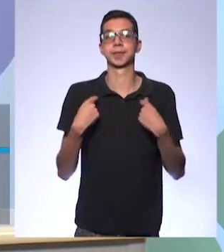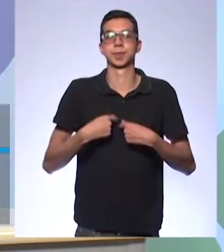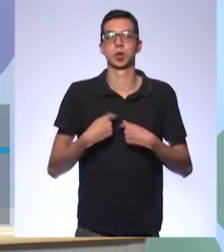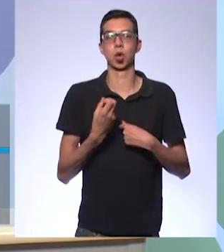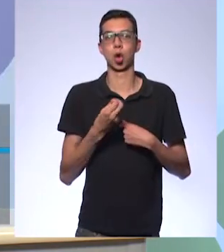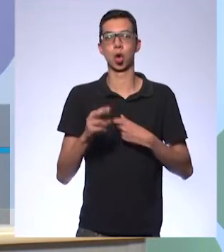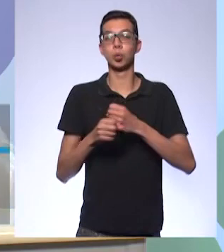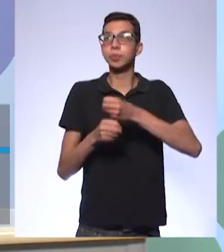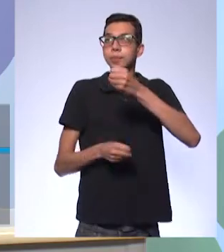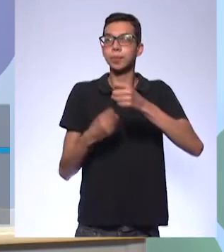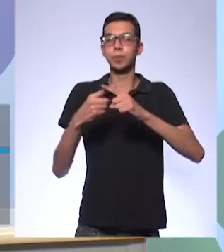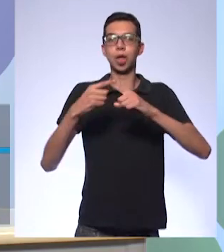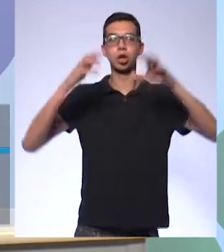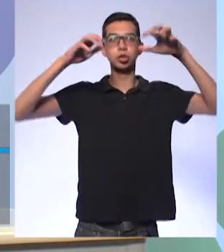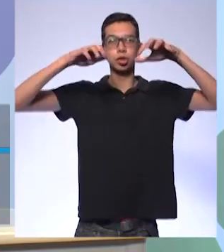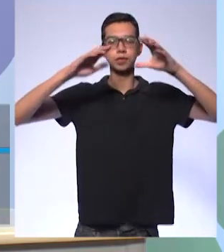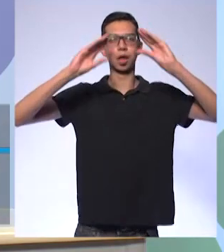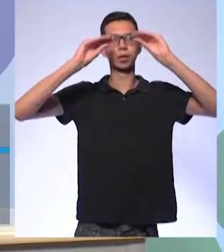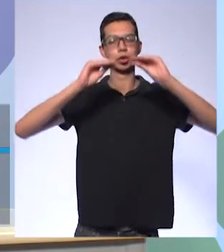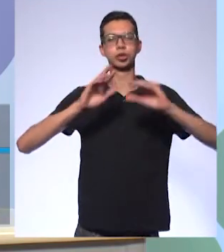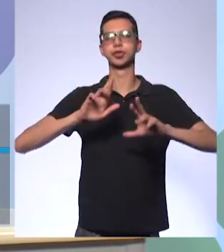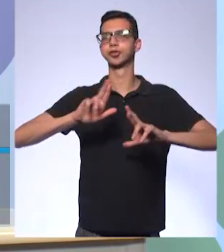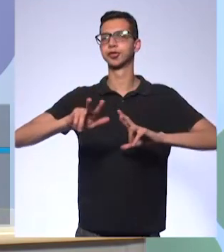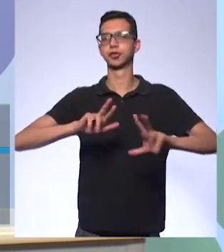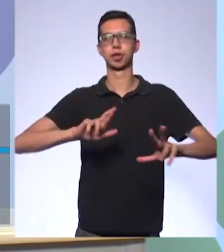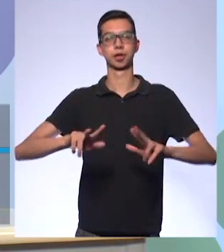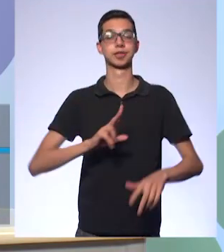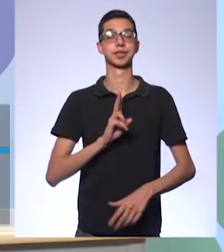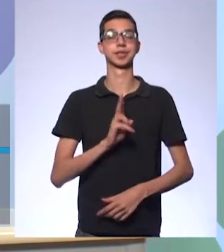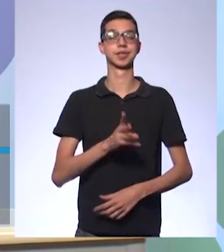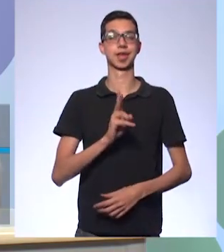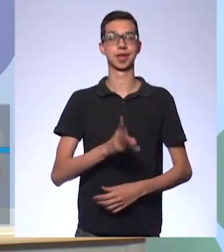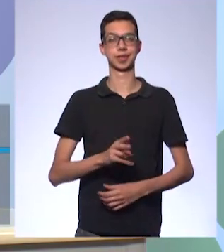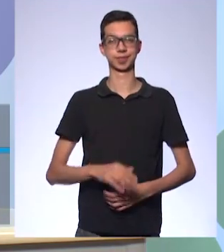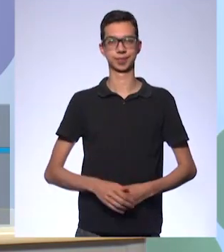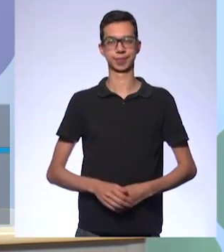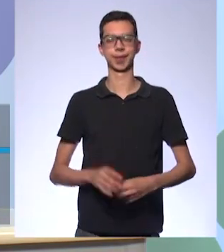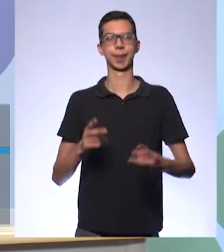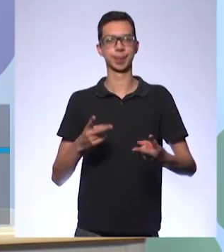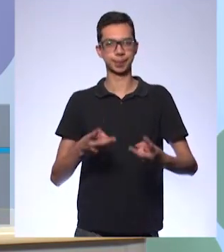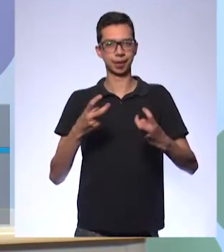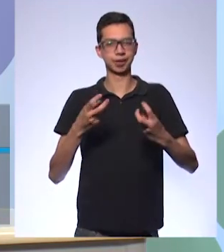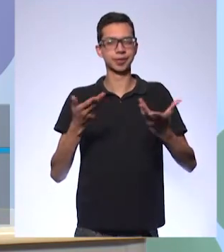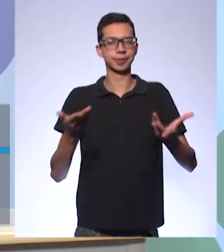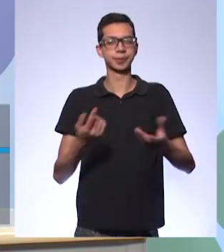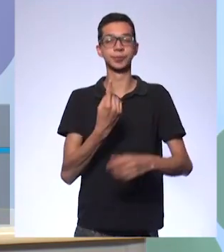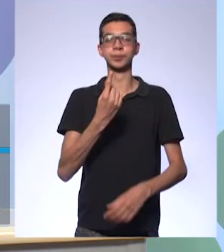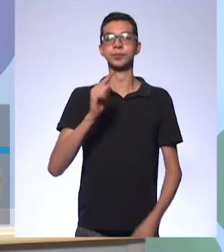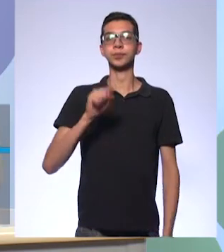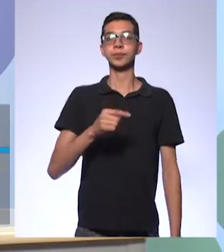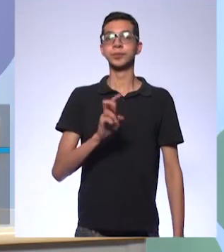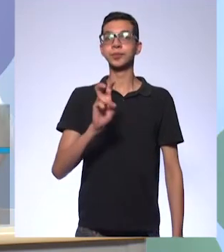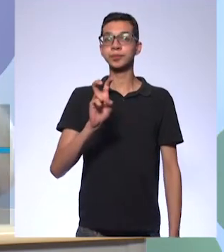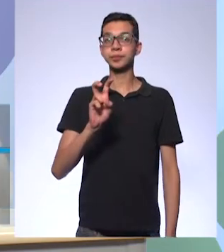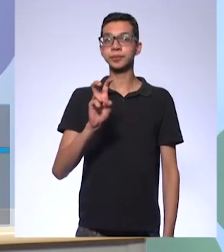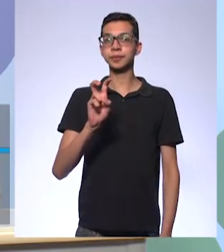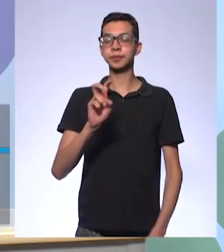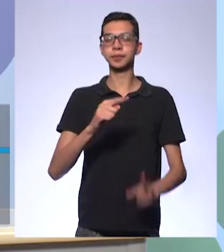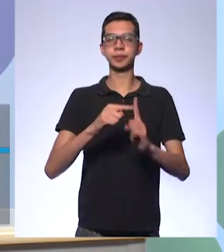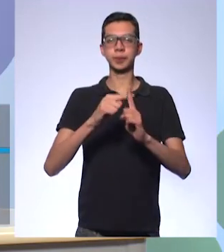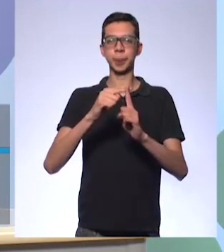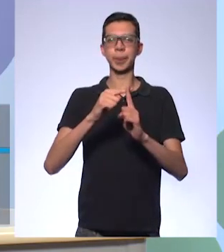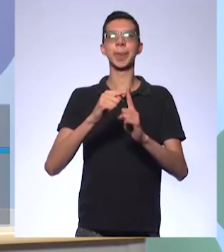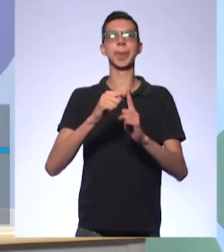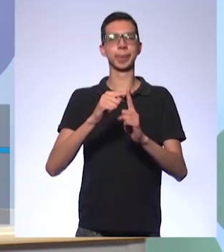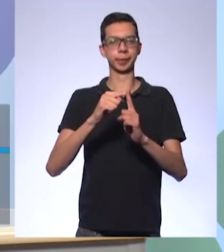E à noite, a gente sente outros tipos de variações. Então, a gente percebe que esse 1,5 graus já começou a